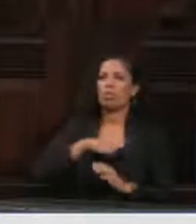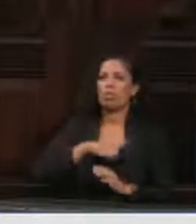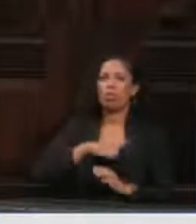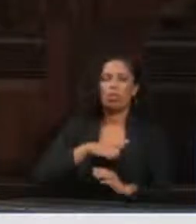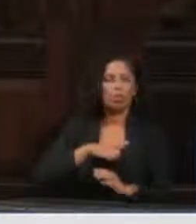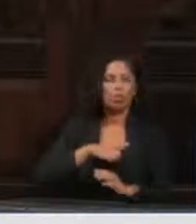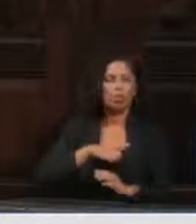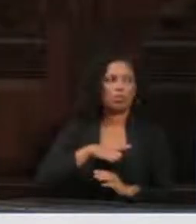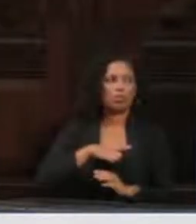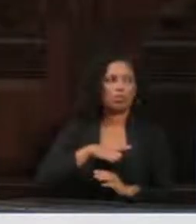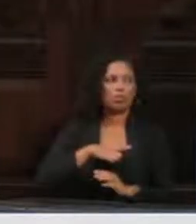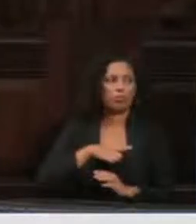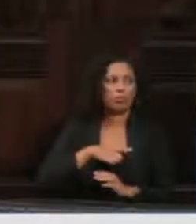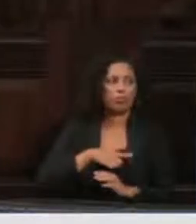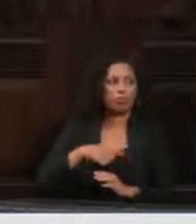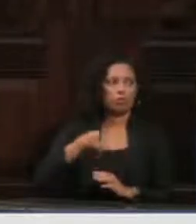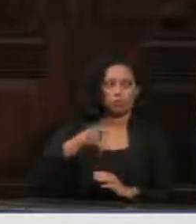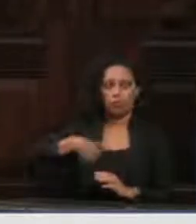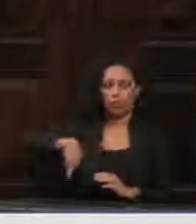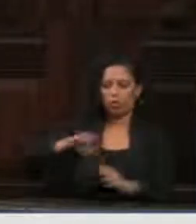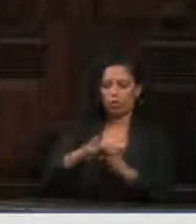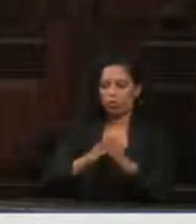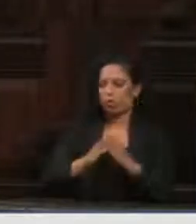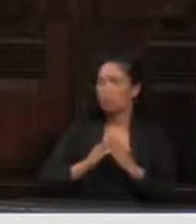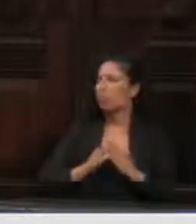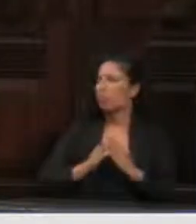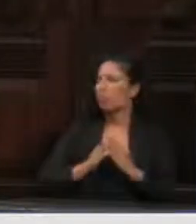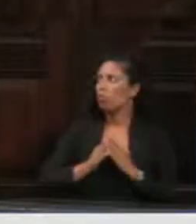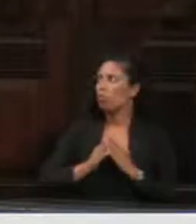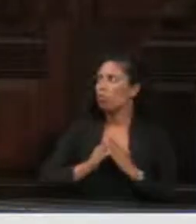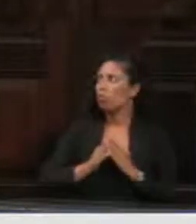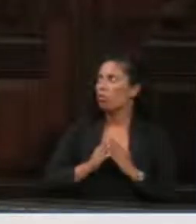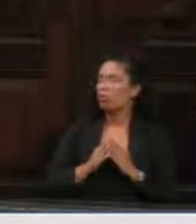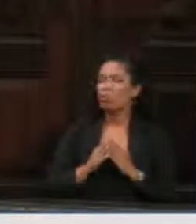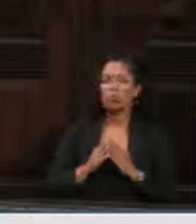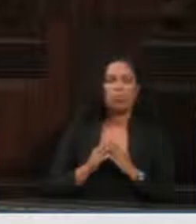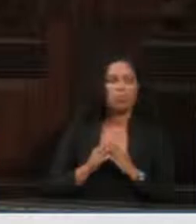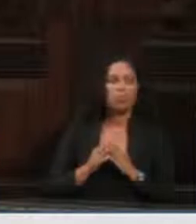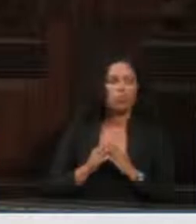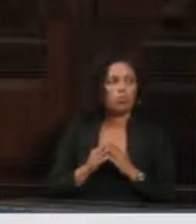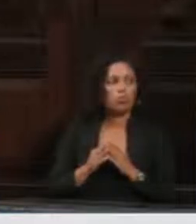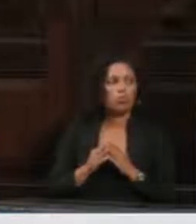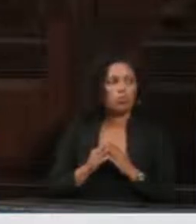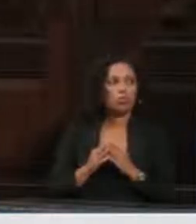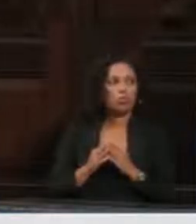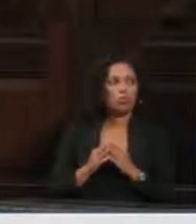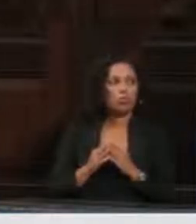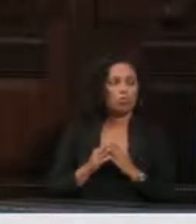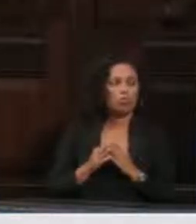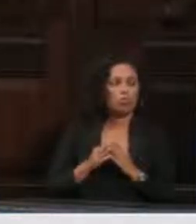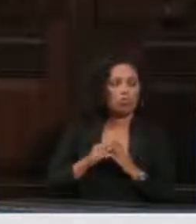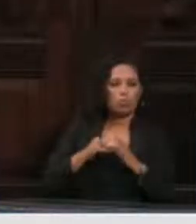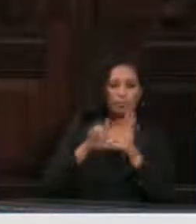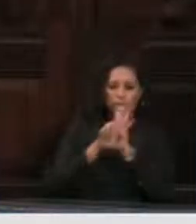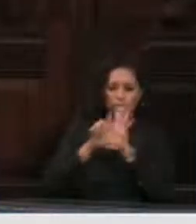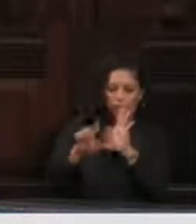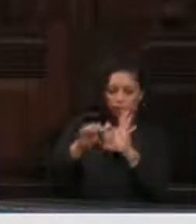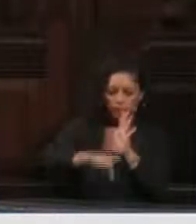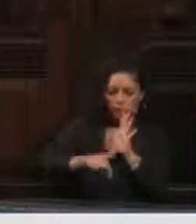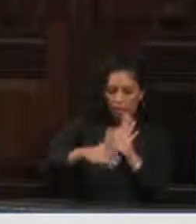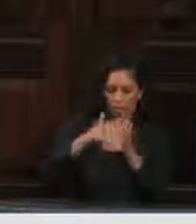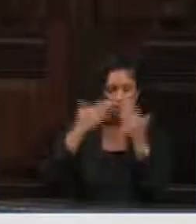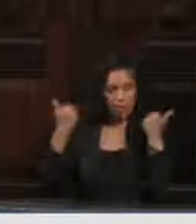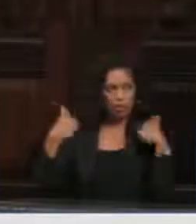Pelo exposto, nós estamos pedindo, nos termos do regimento dessa casa,